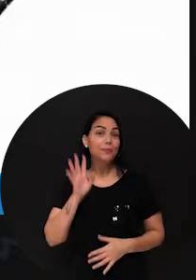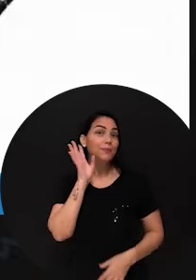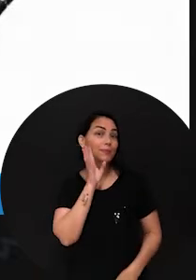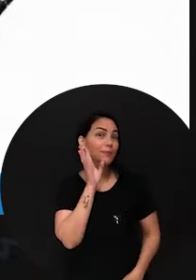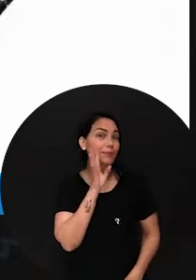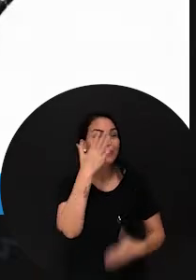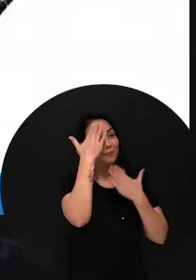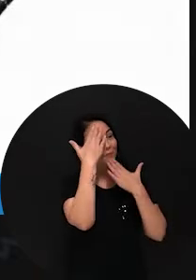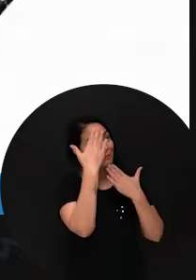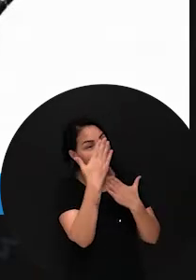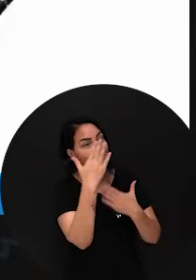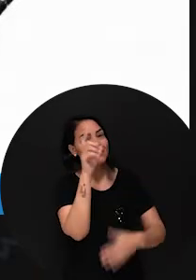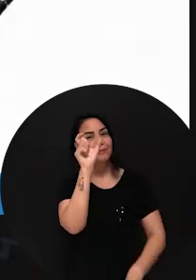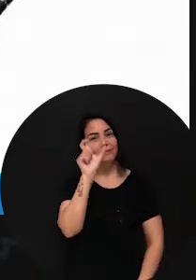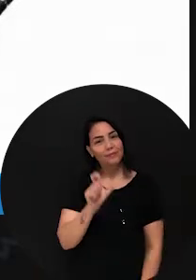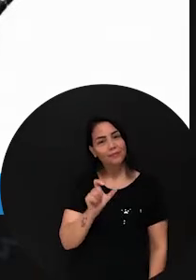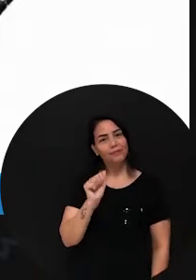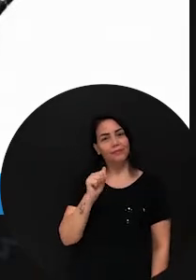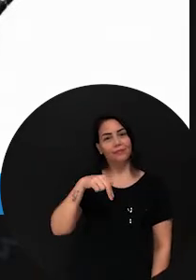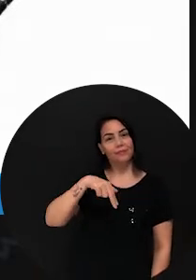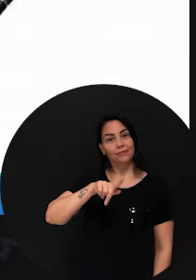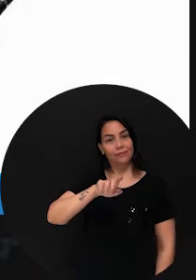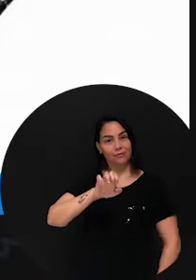Legal. Obrigado, Angela.